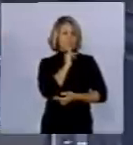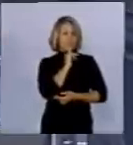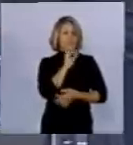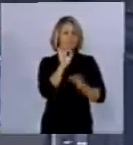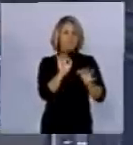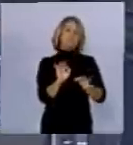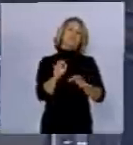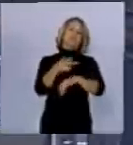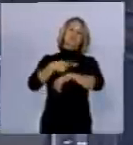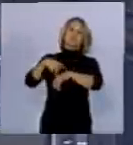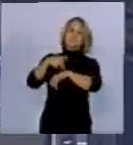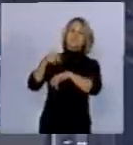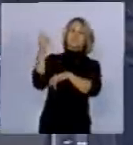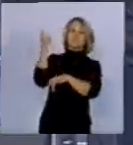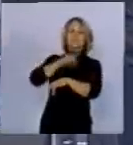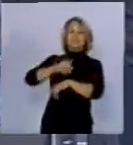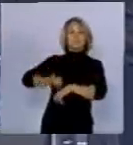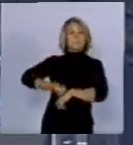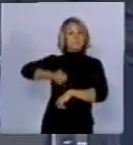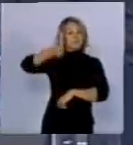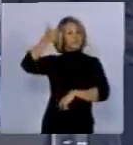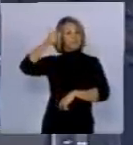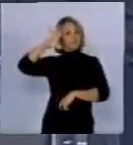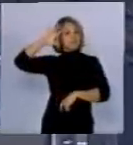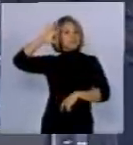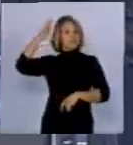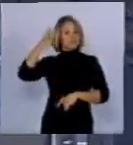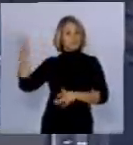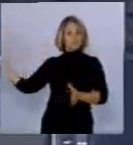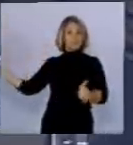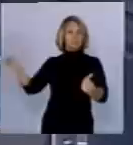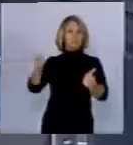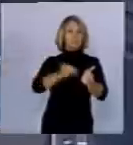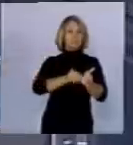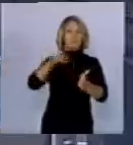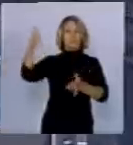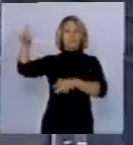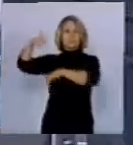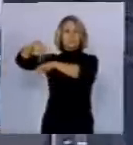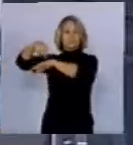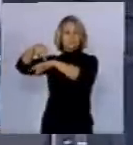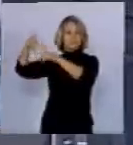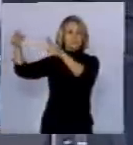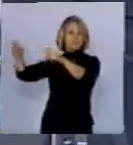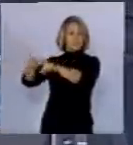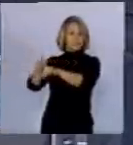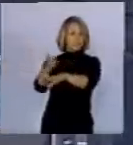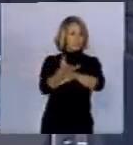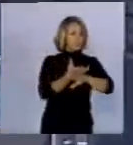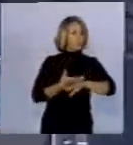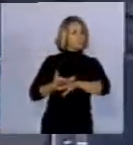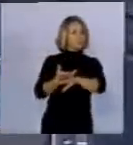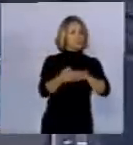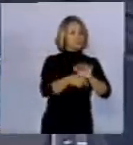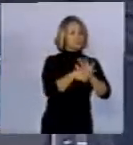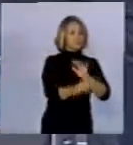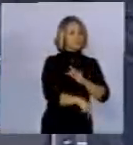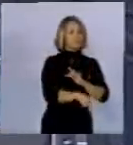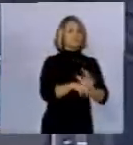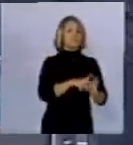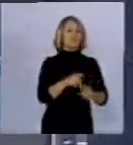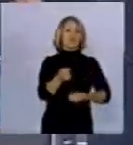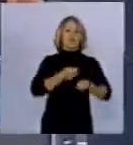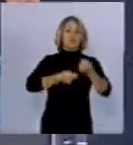os países que T obtido os melhores resultados em termos de inserção internacional dos seus conteúdos na economia